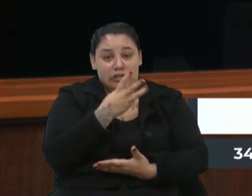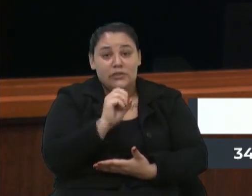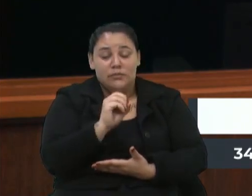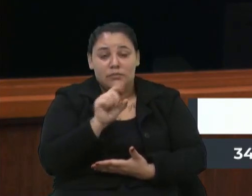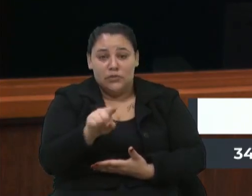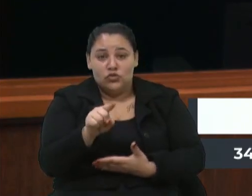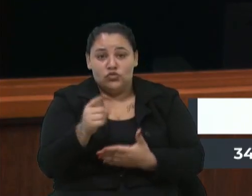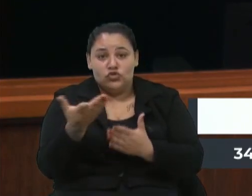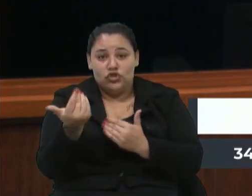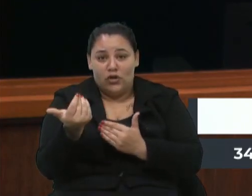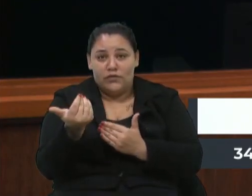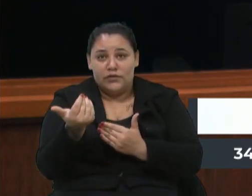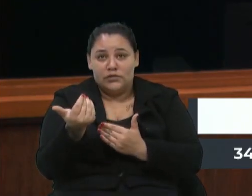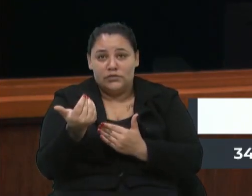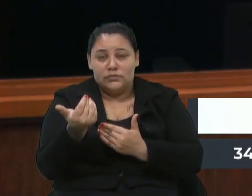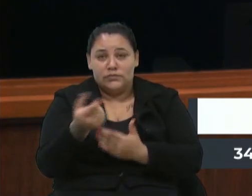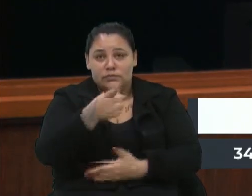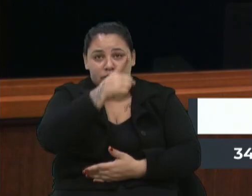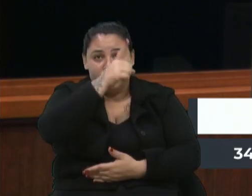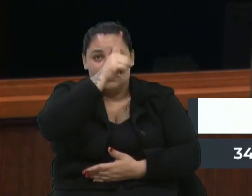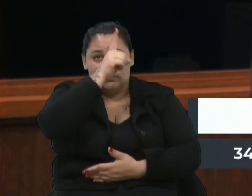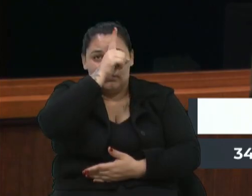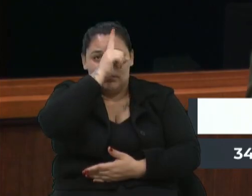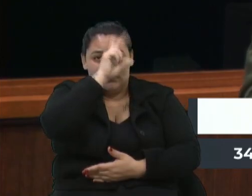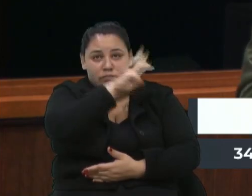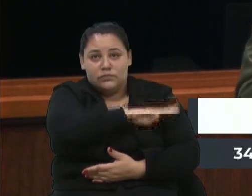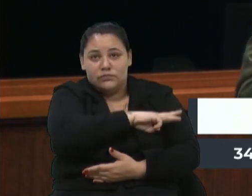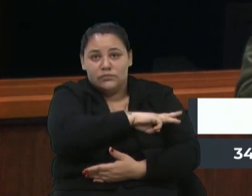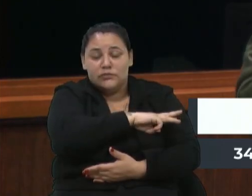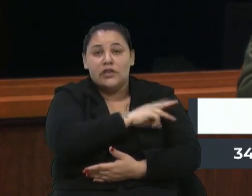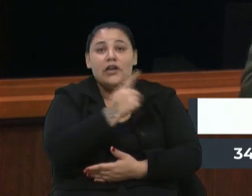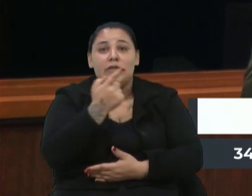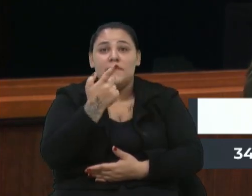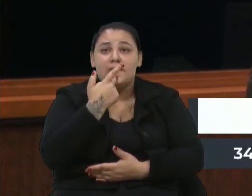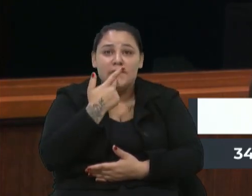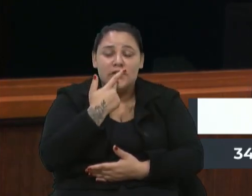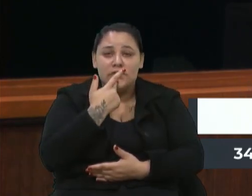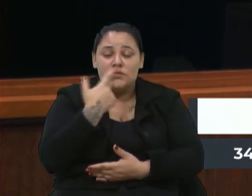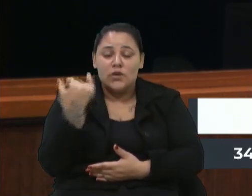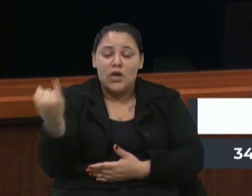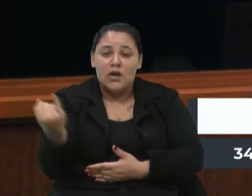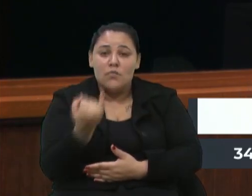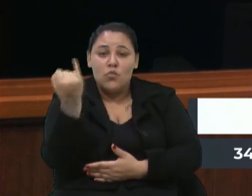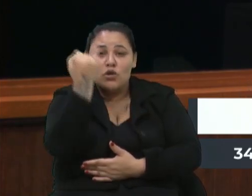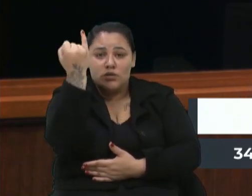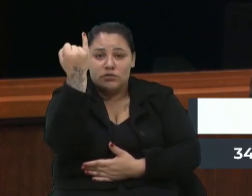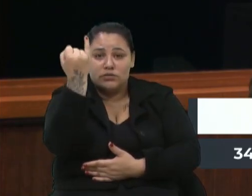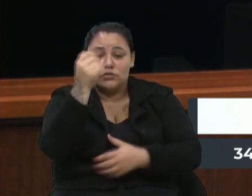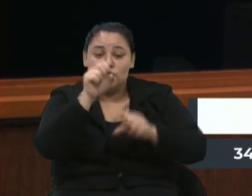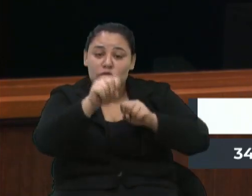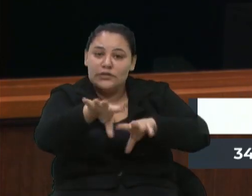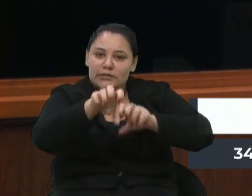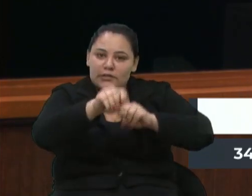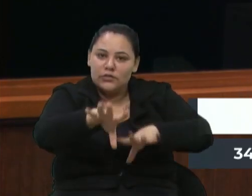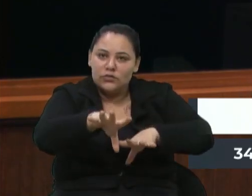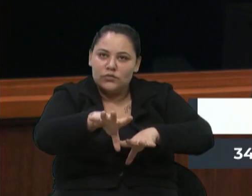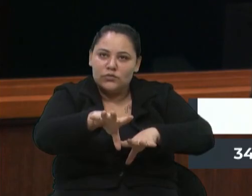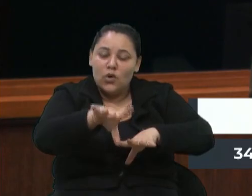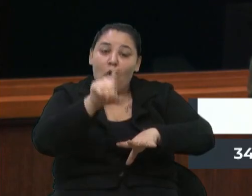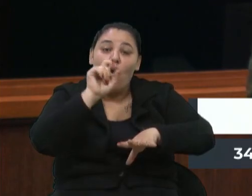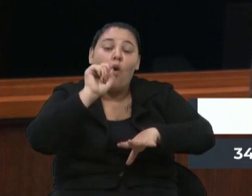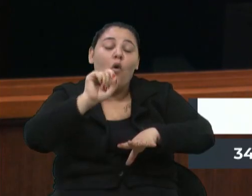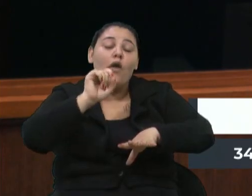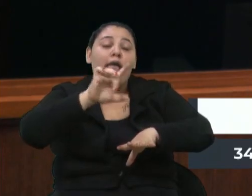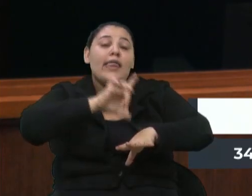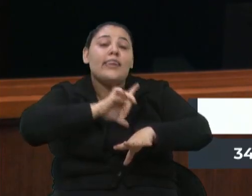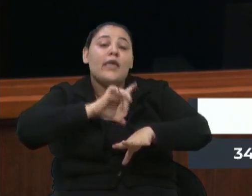jovens estão no ensino médio. Quando a gente fala da importância da educação, o que se oferece